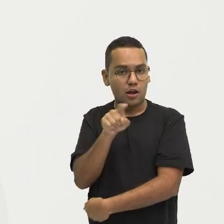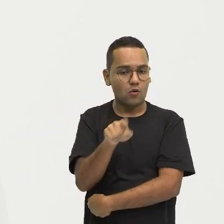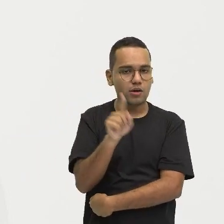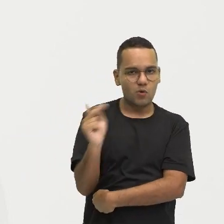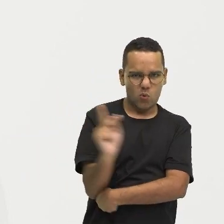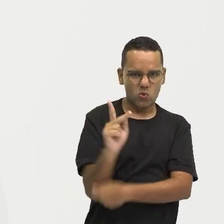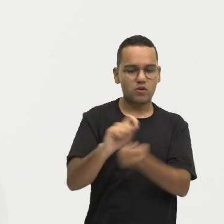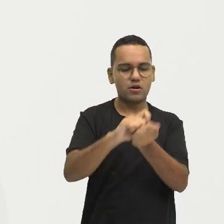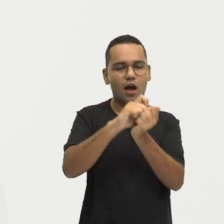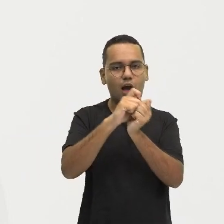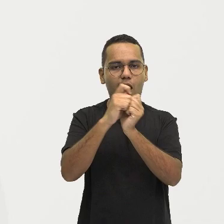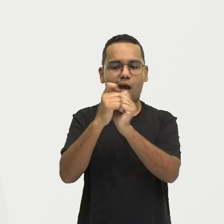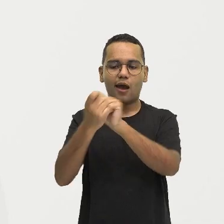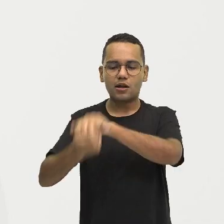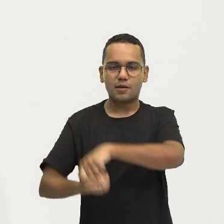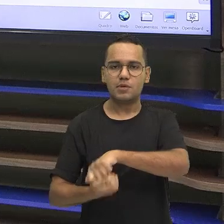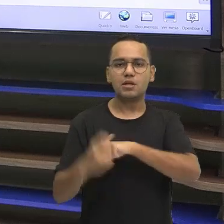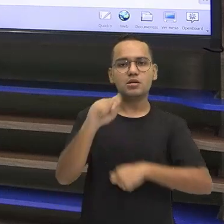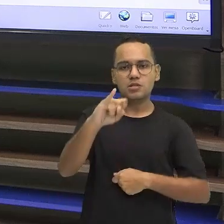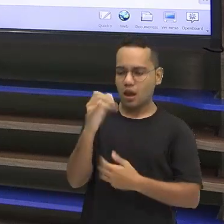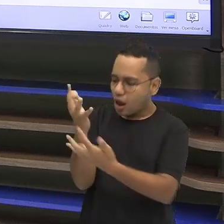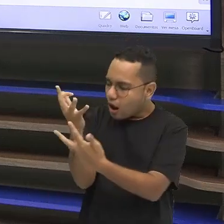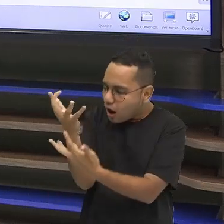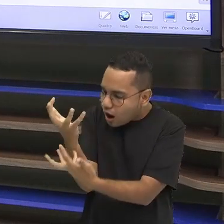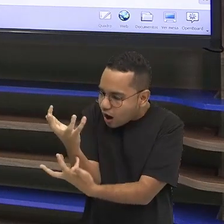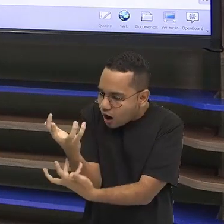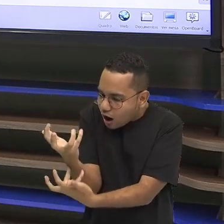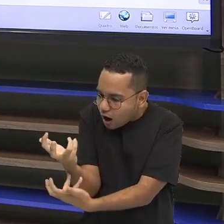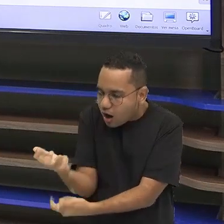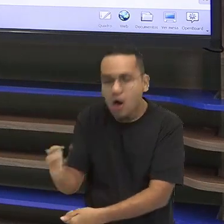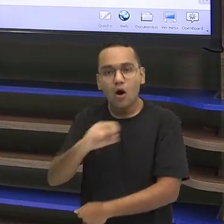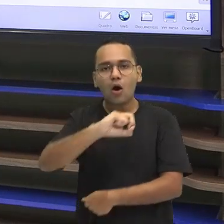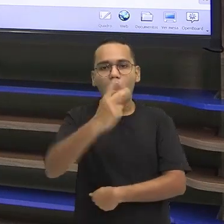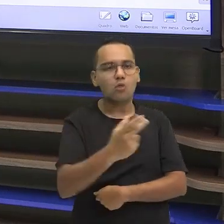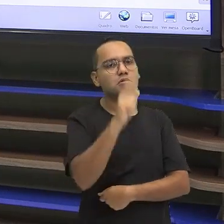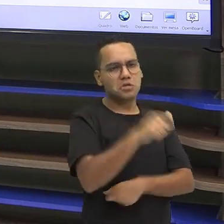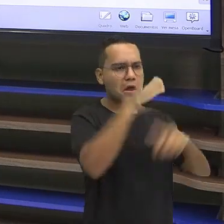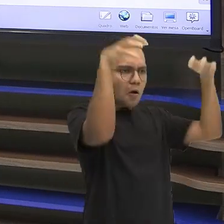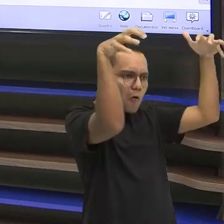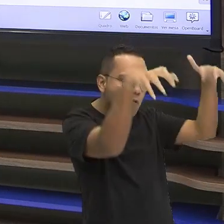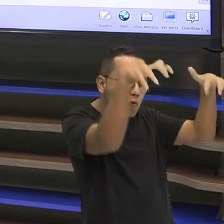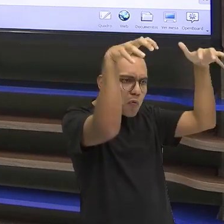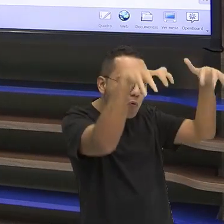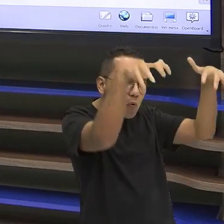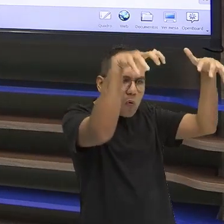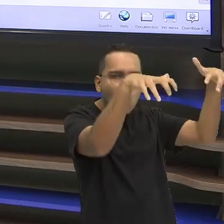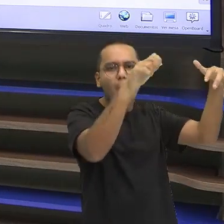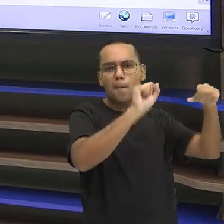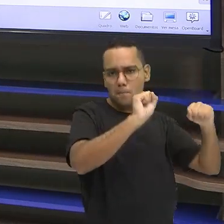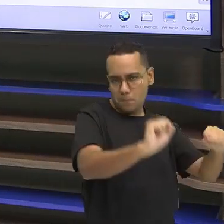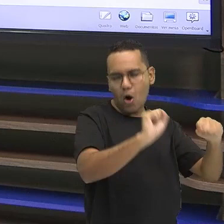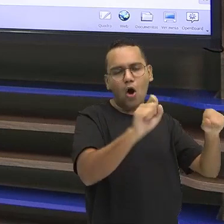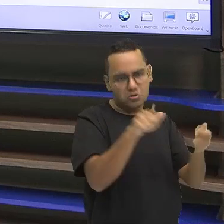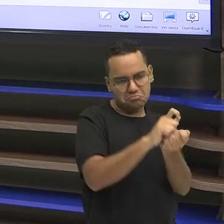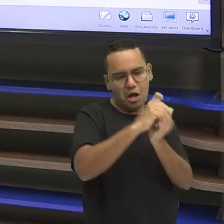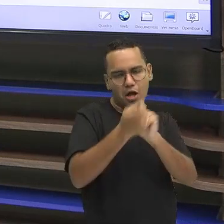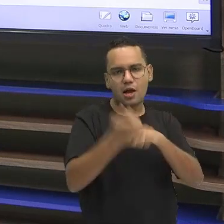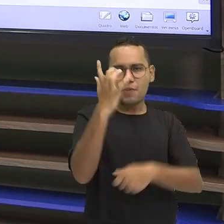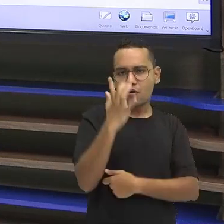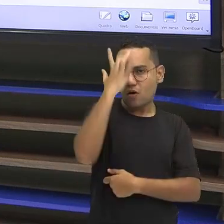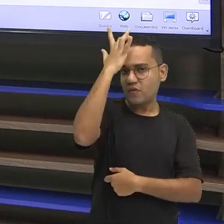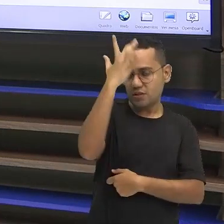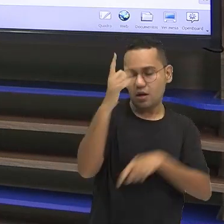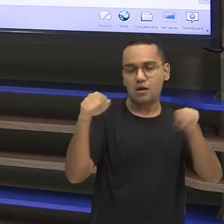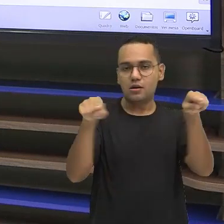ao extremo, né? Tanto a falta de água quanto a parte chuvosa também, quando tem bastante água. Então, ele consegue se adaptar